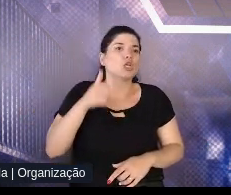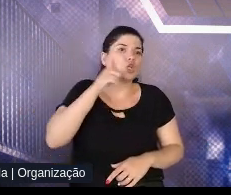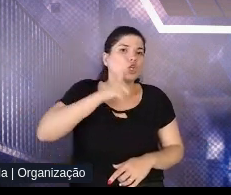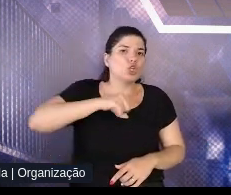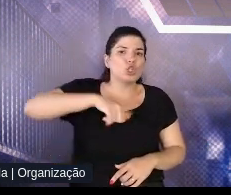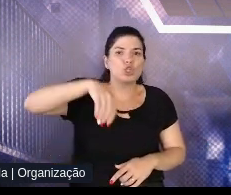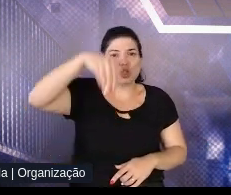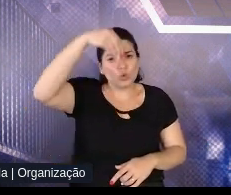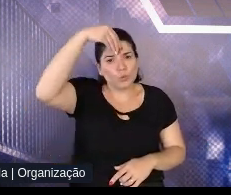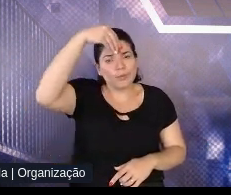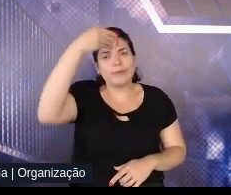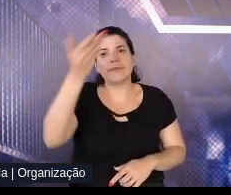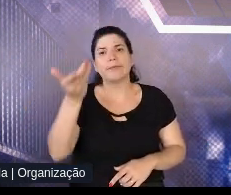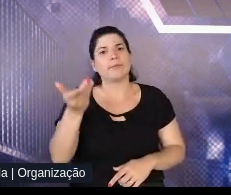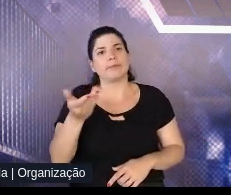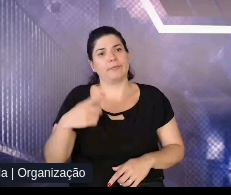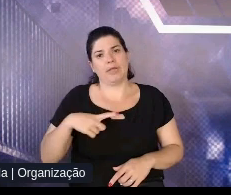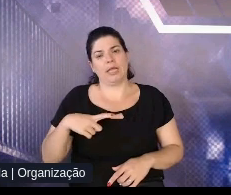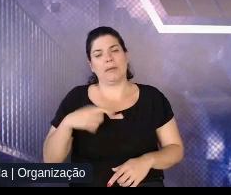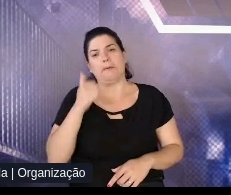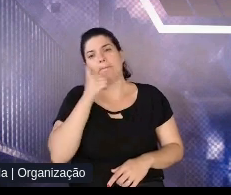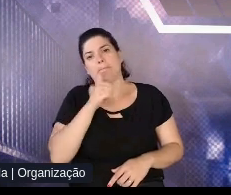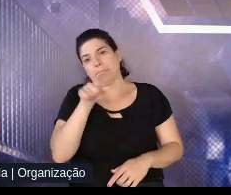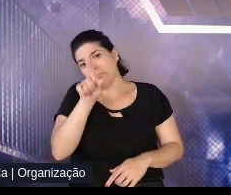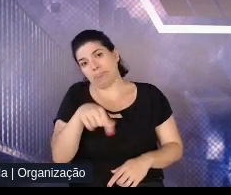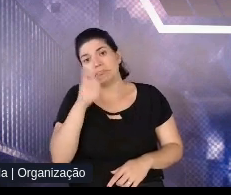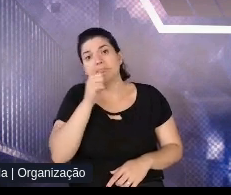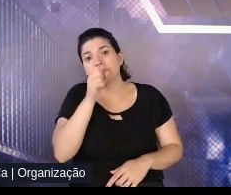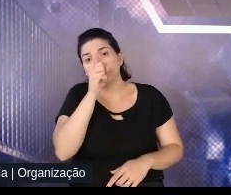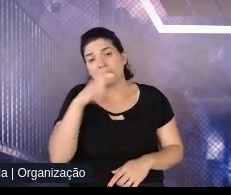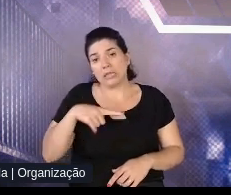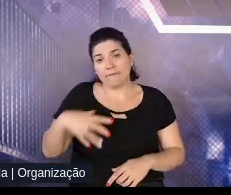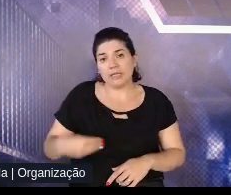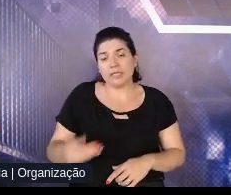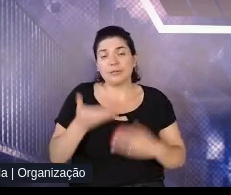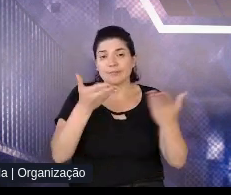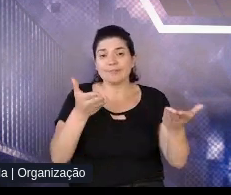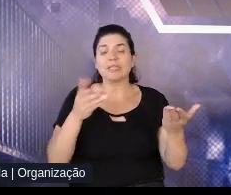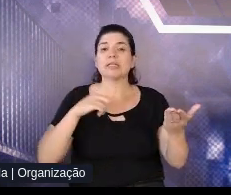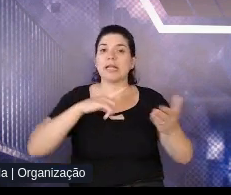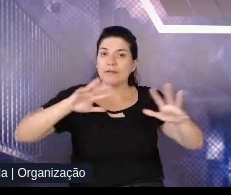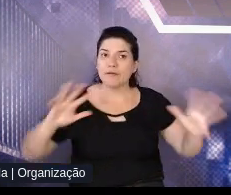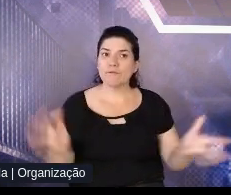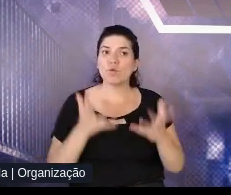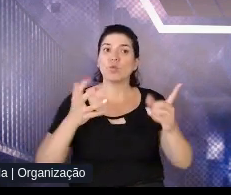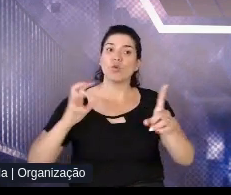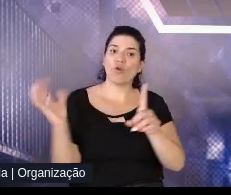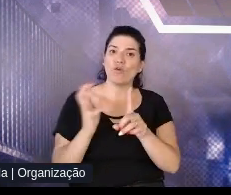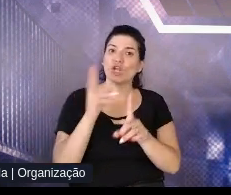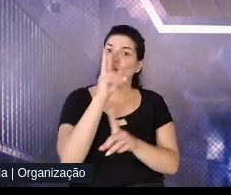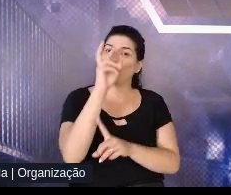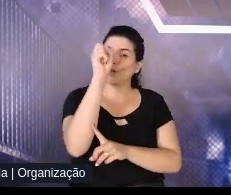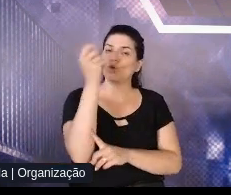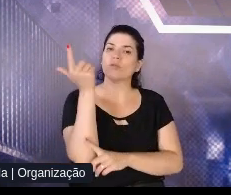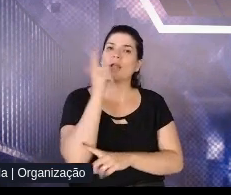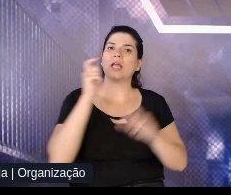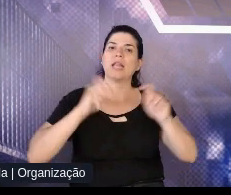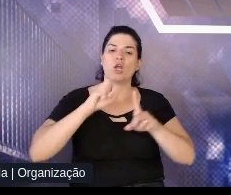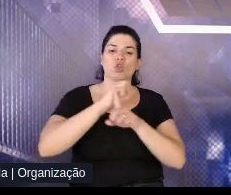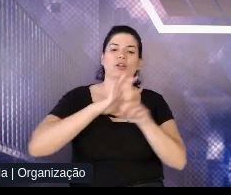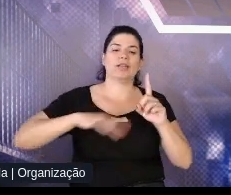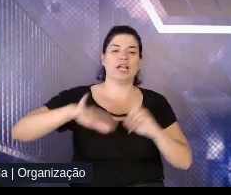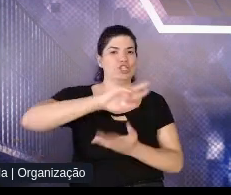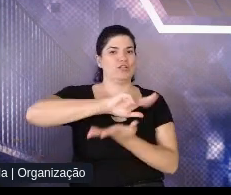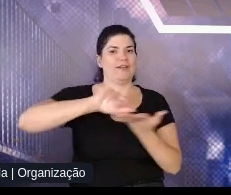filho. Então, assim, a gente tem, sim, uma influência muito forte em promover uma sociedade diversa. E aqui eu